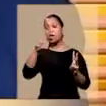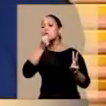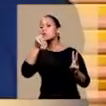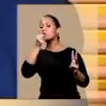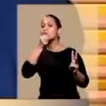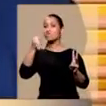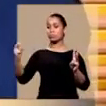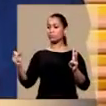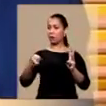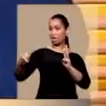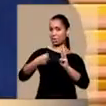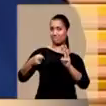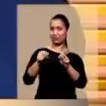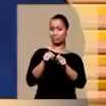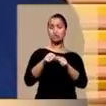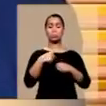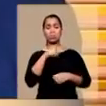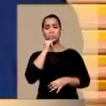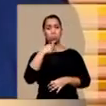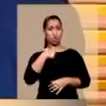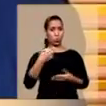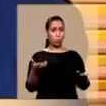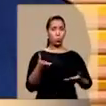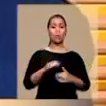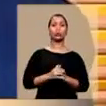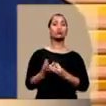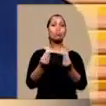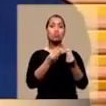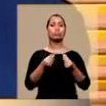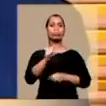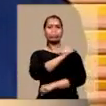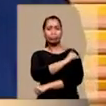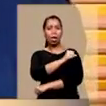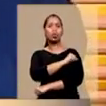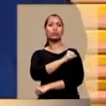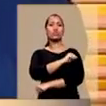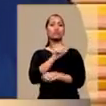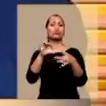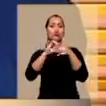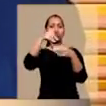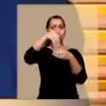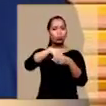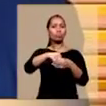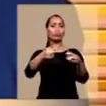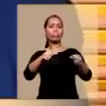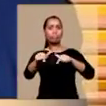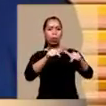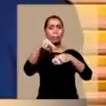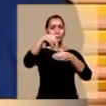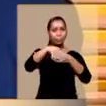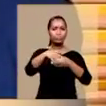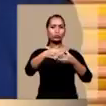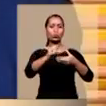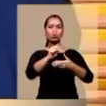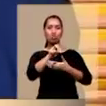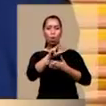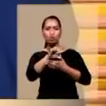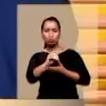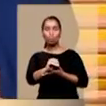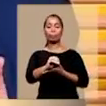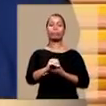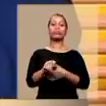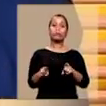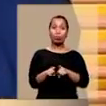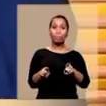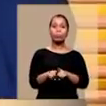fazer a entrevista. Então, isso é muito legal. Eu, por exemplo, hoje eu sou sócio de vários alunos em uma empresa de investimentos. Tem alunos que prestam serviço